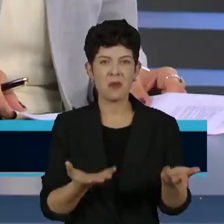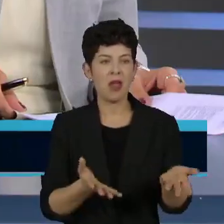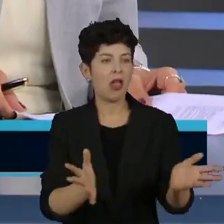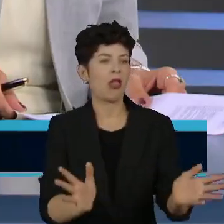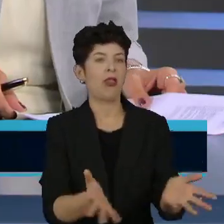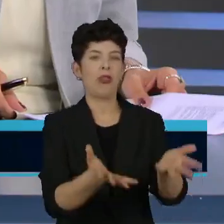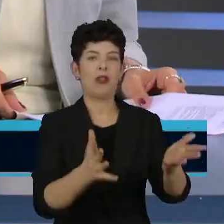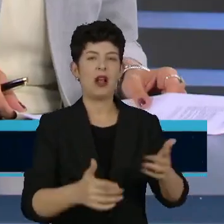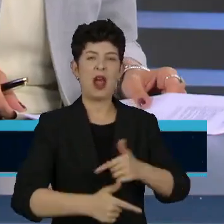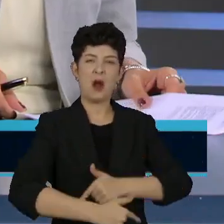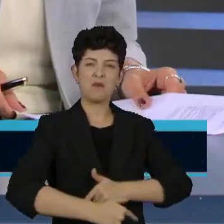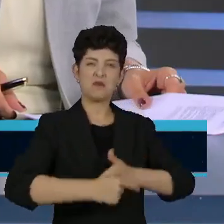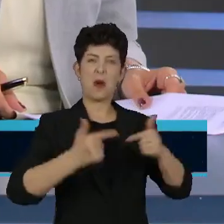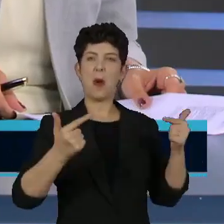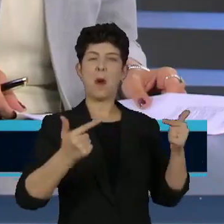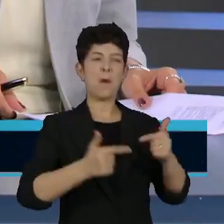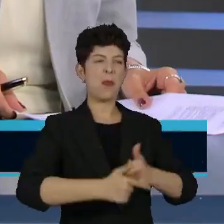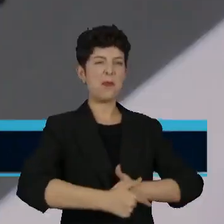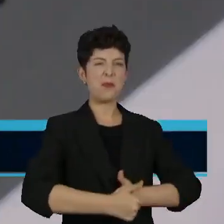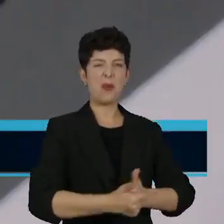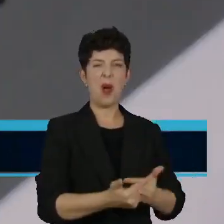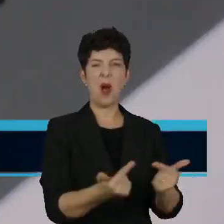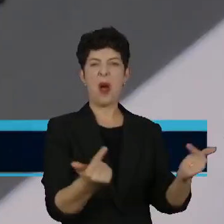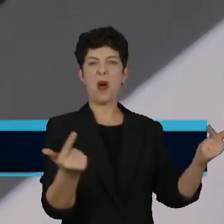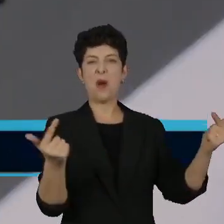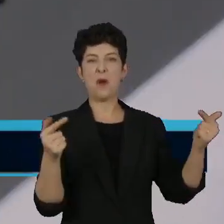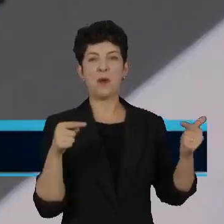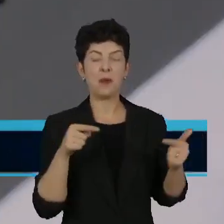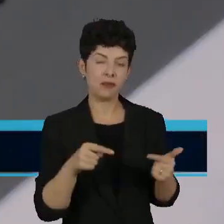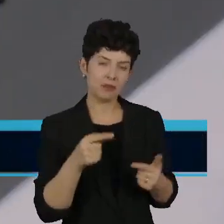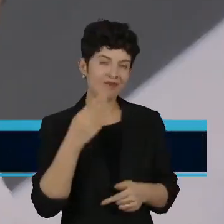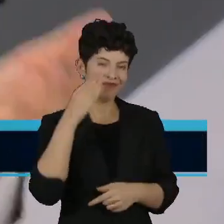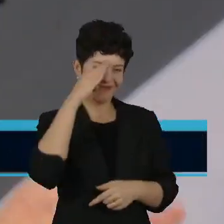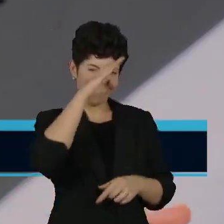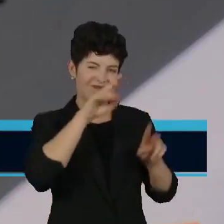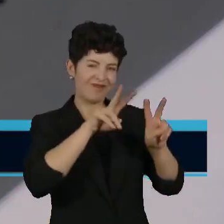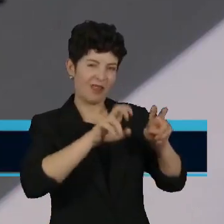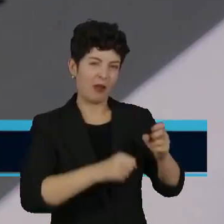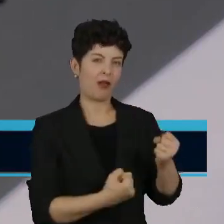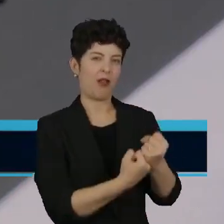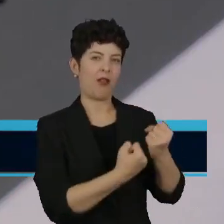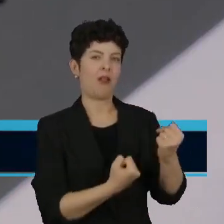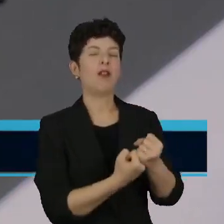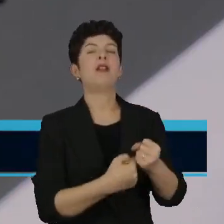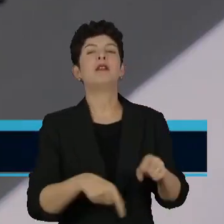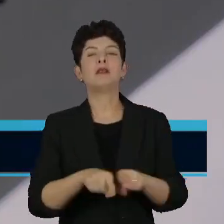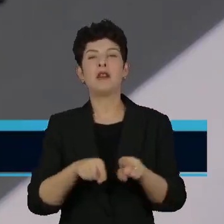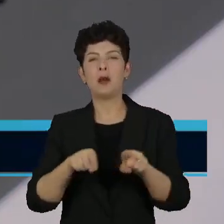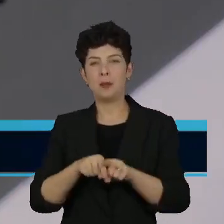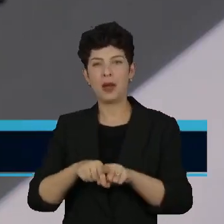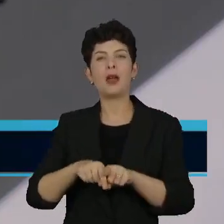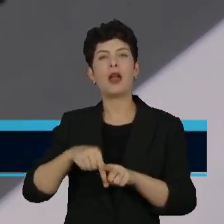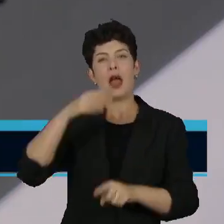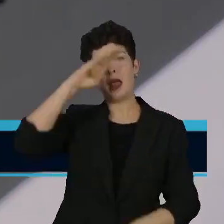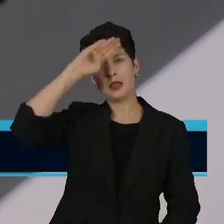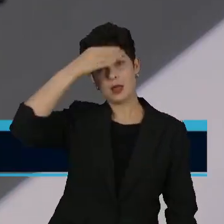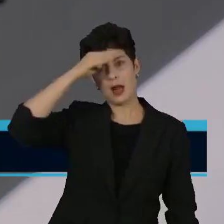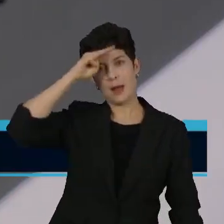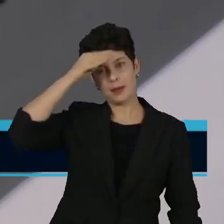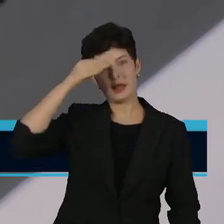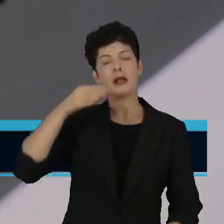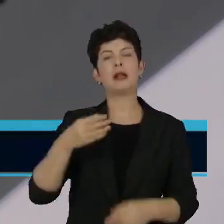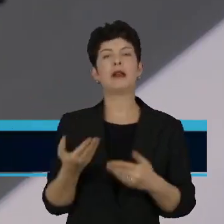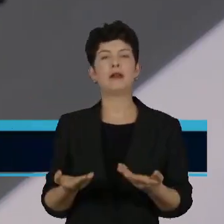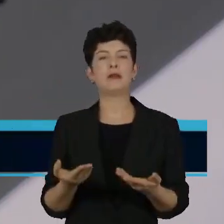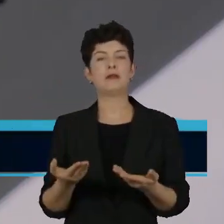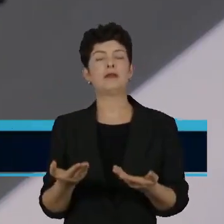ao armamentismo, que foi uma tônica do governo Bolsonaro, uma tônica do governo Trump. E tem um outro